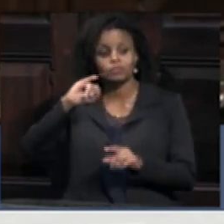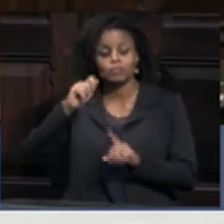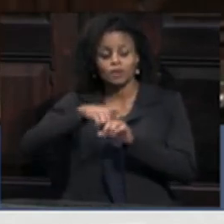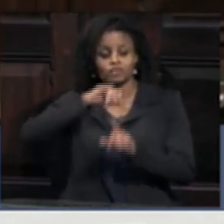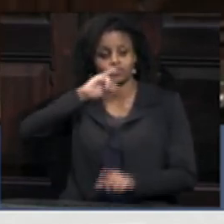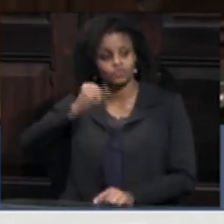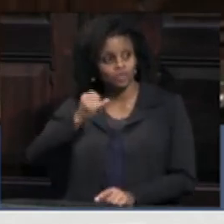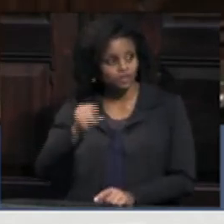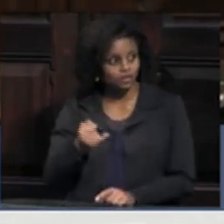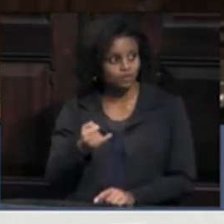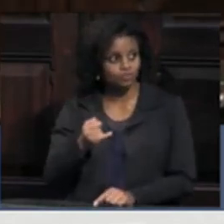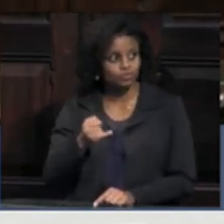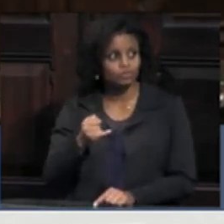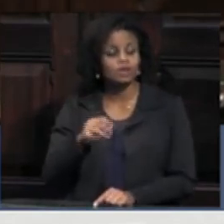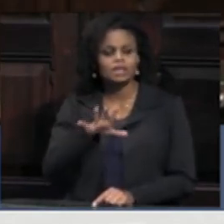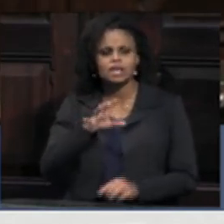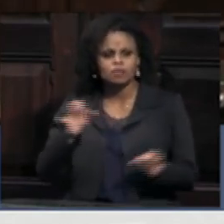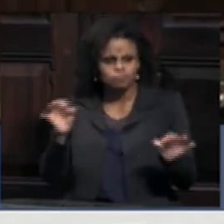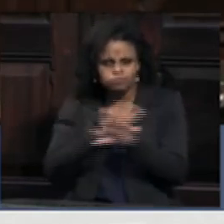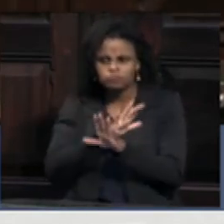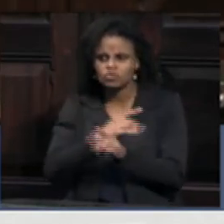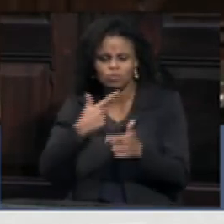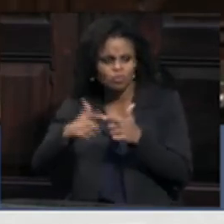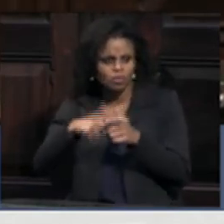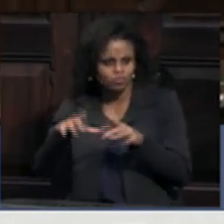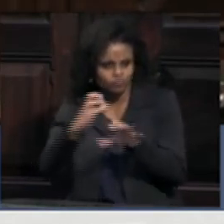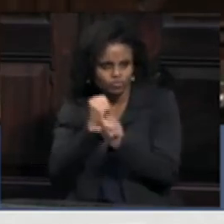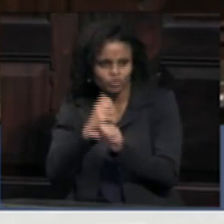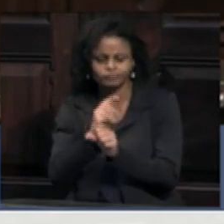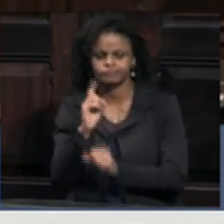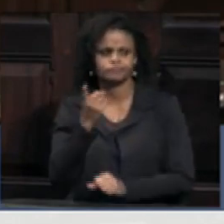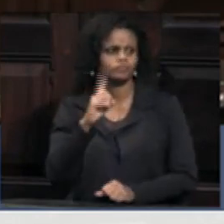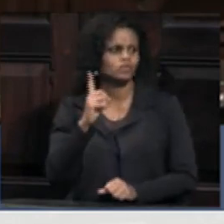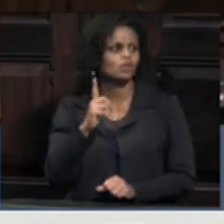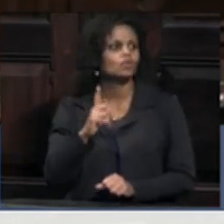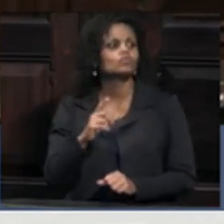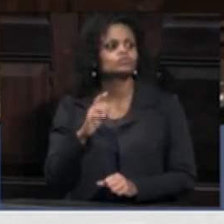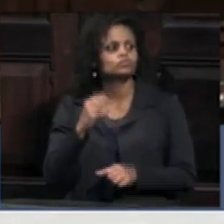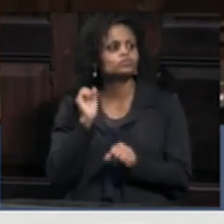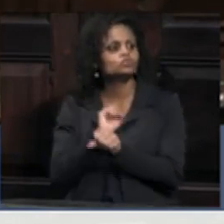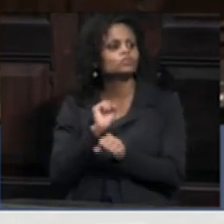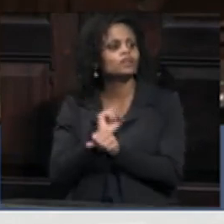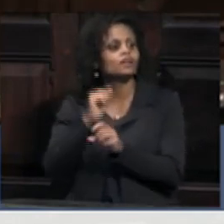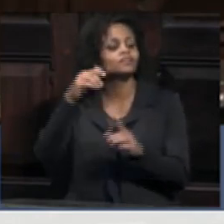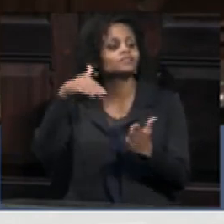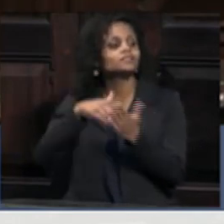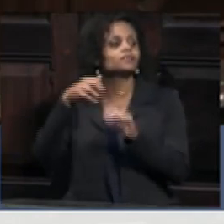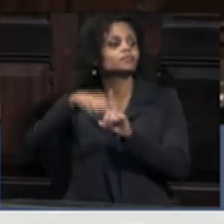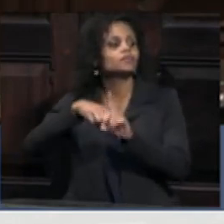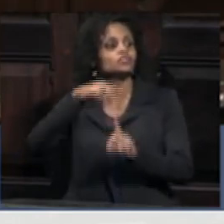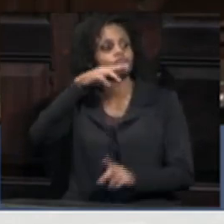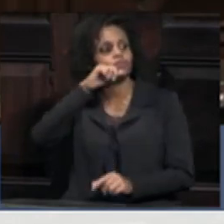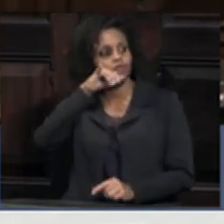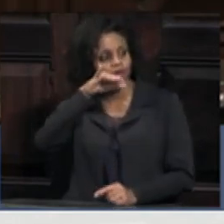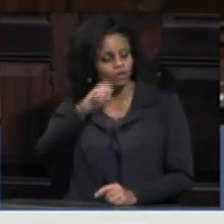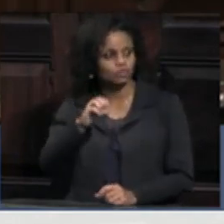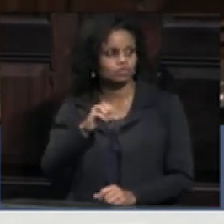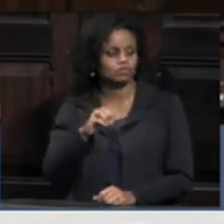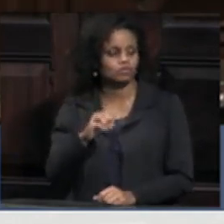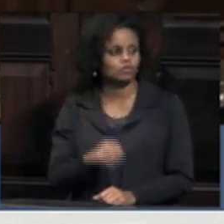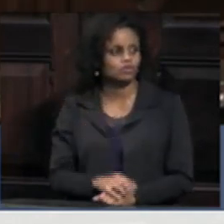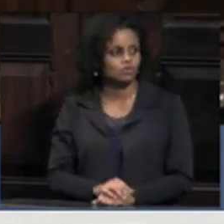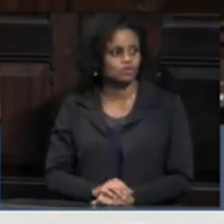contrário, terá semanas e meses para redefinir novas garantias. Essa é a primeira razão. Então, o